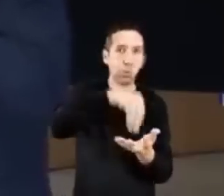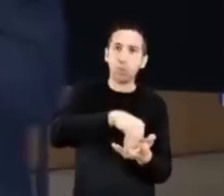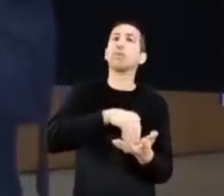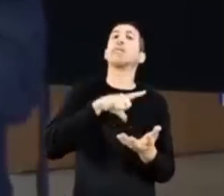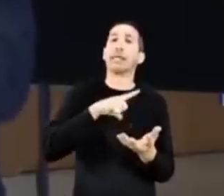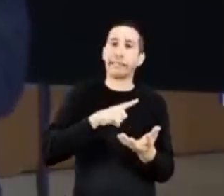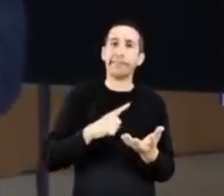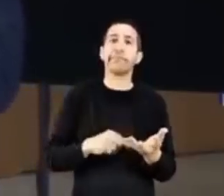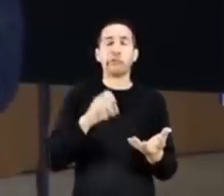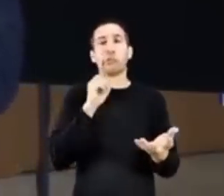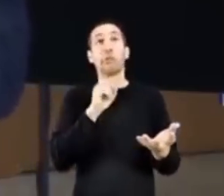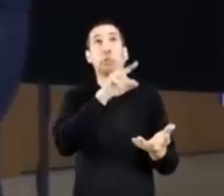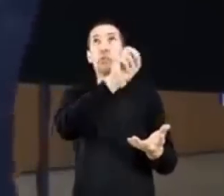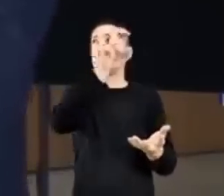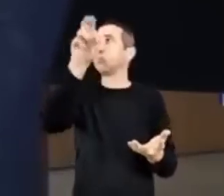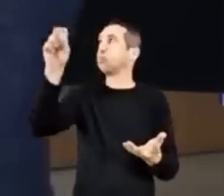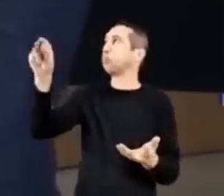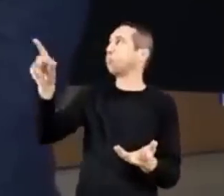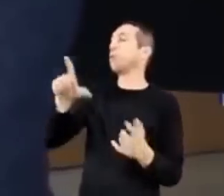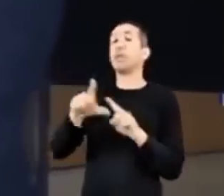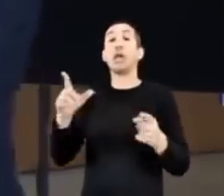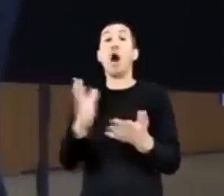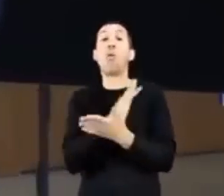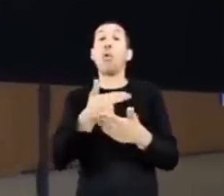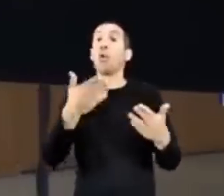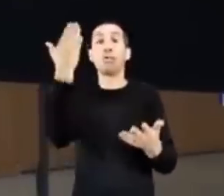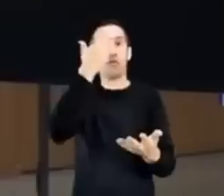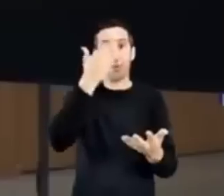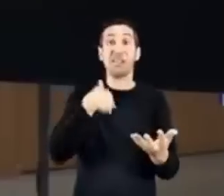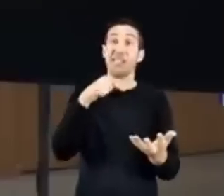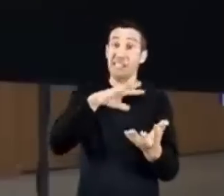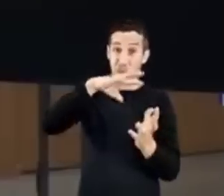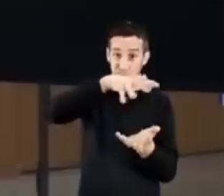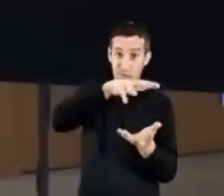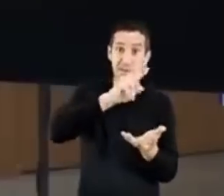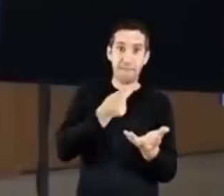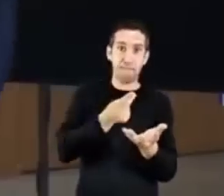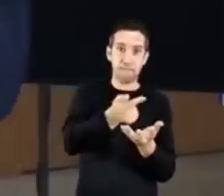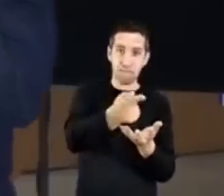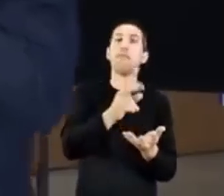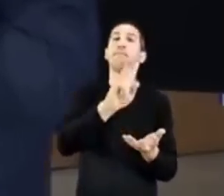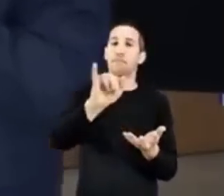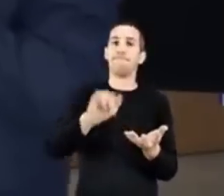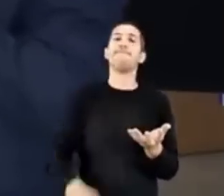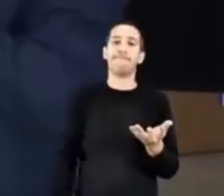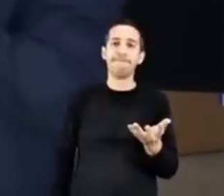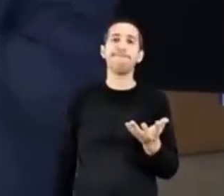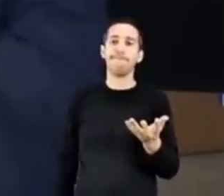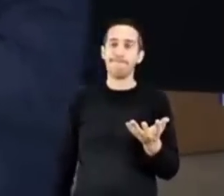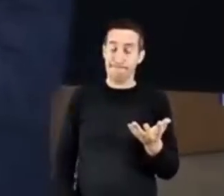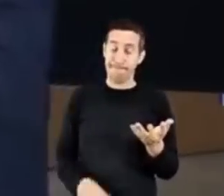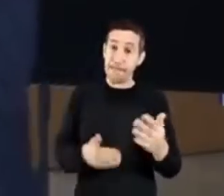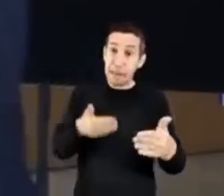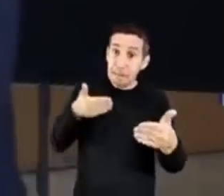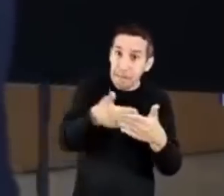muita coisa que a gente não vê e esse mundo vai chegar ao seu final está chegando ao seu final